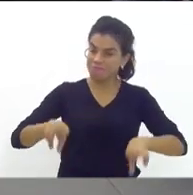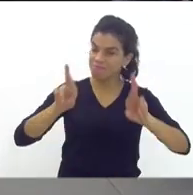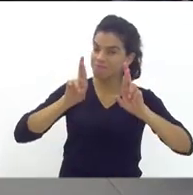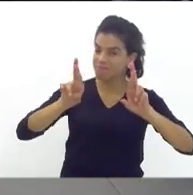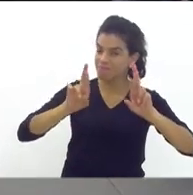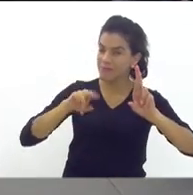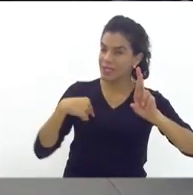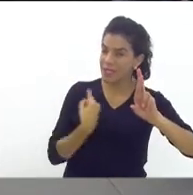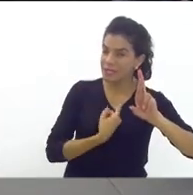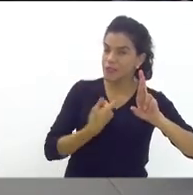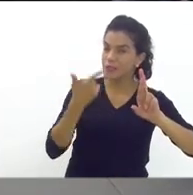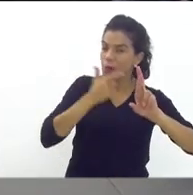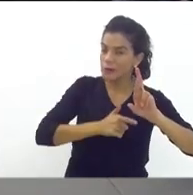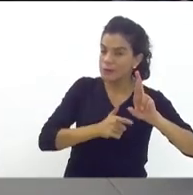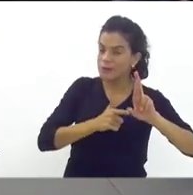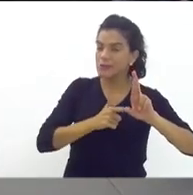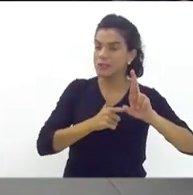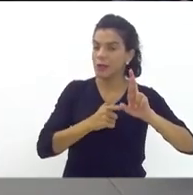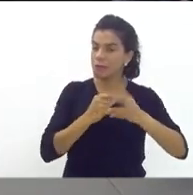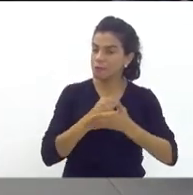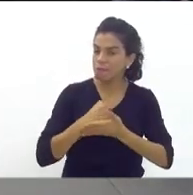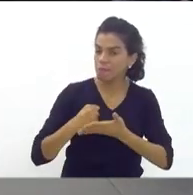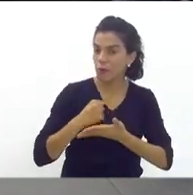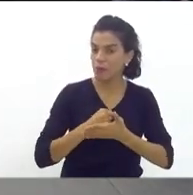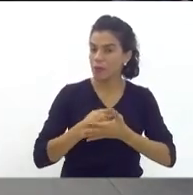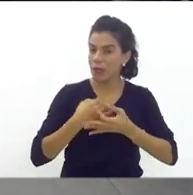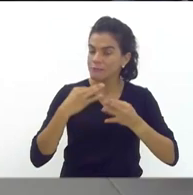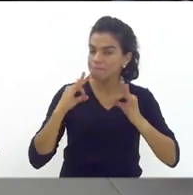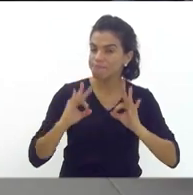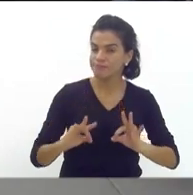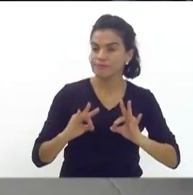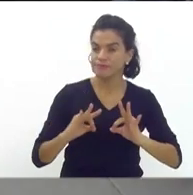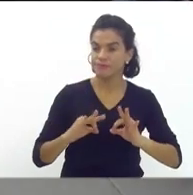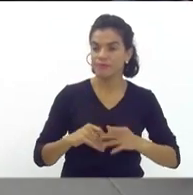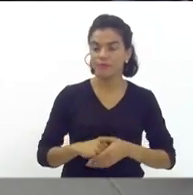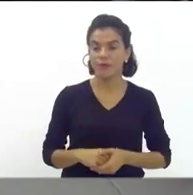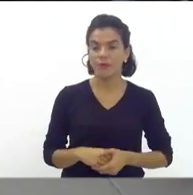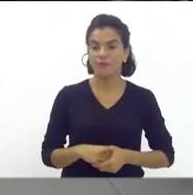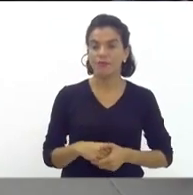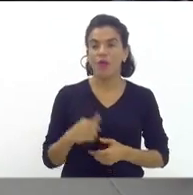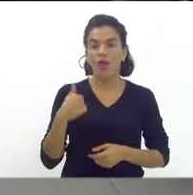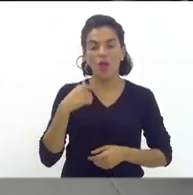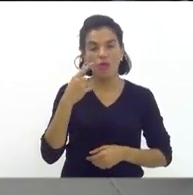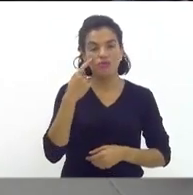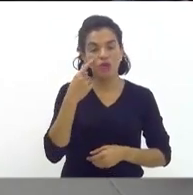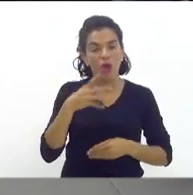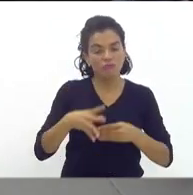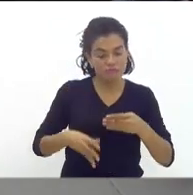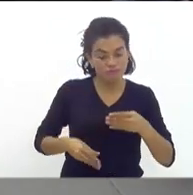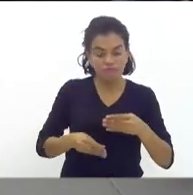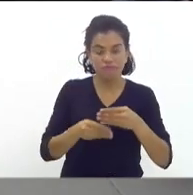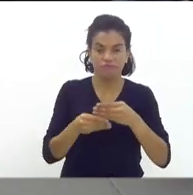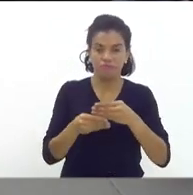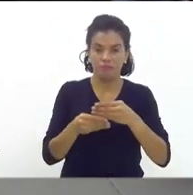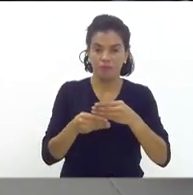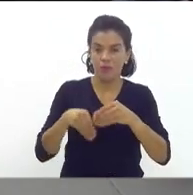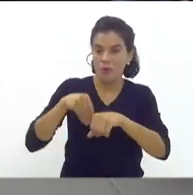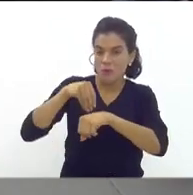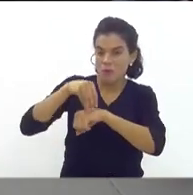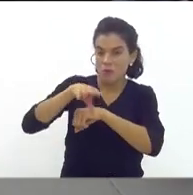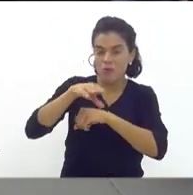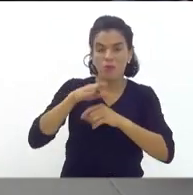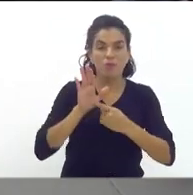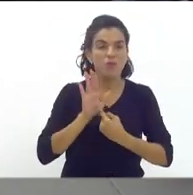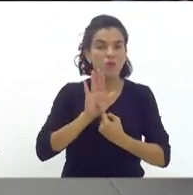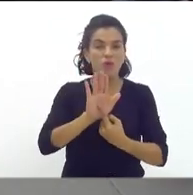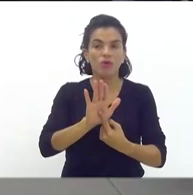consiga uma regulação eficaz eu vou fazer uma introdução trazendo alguns